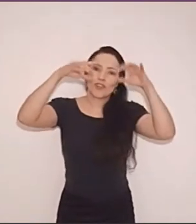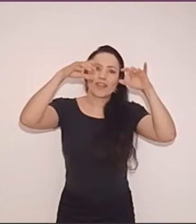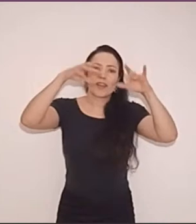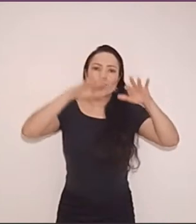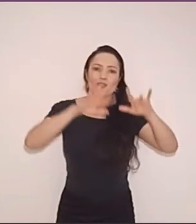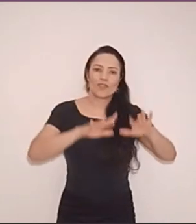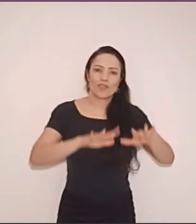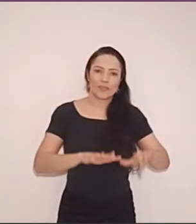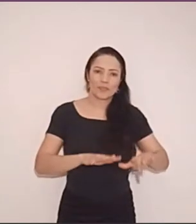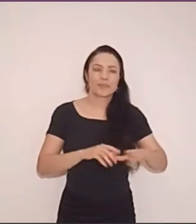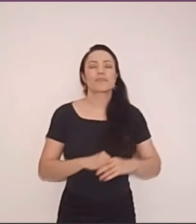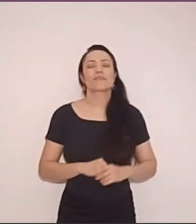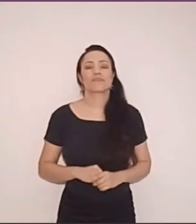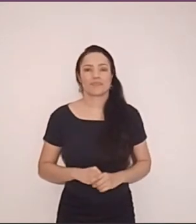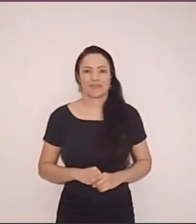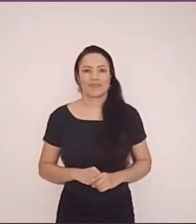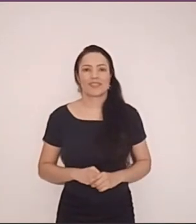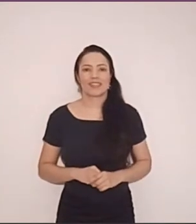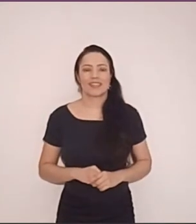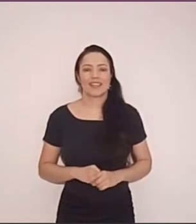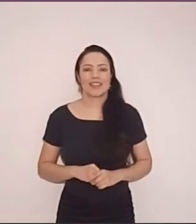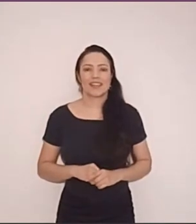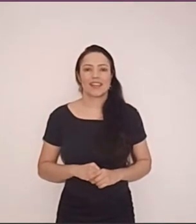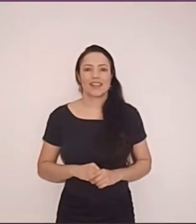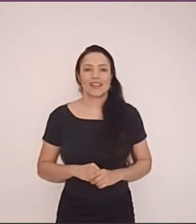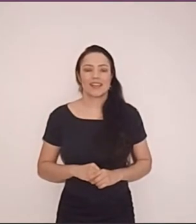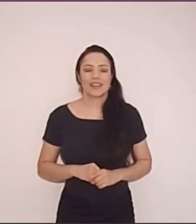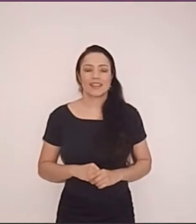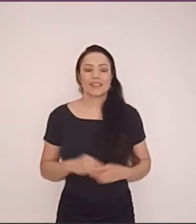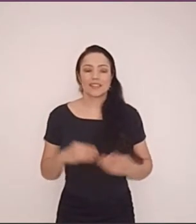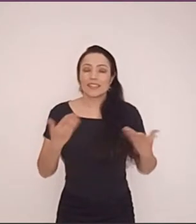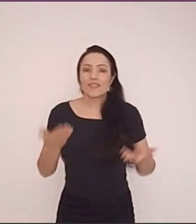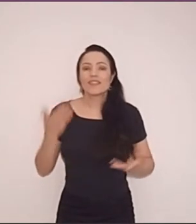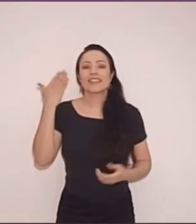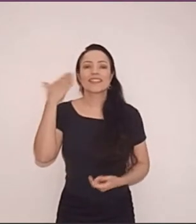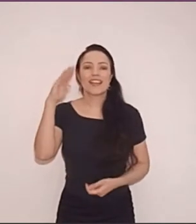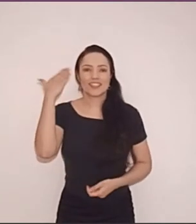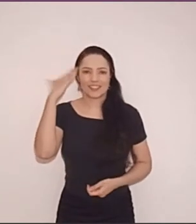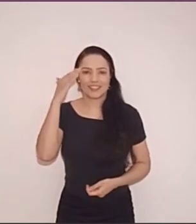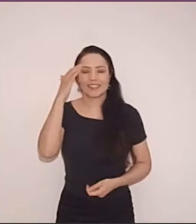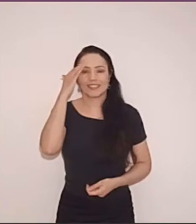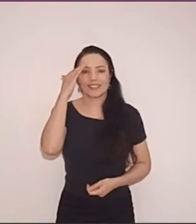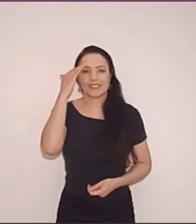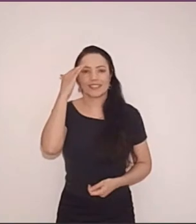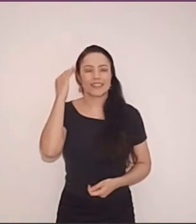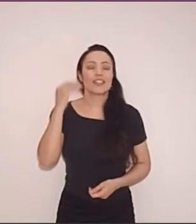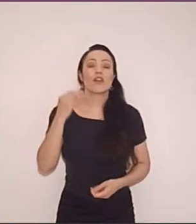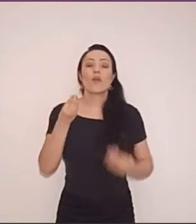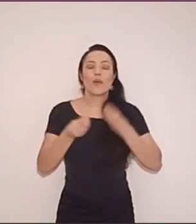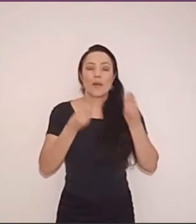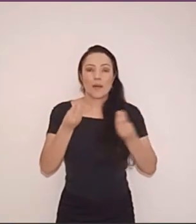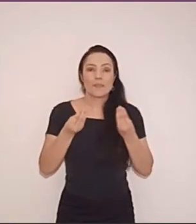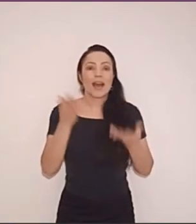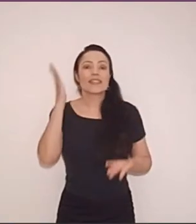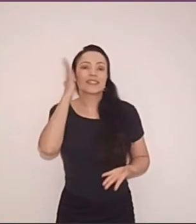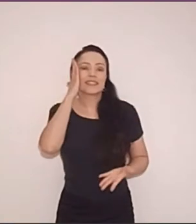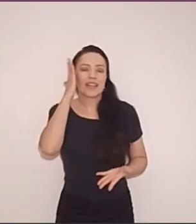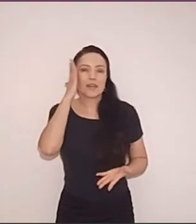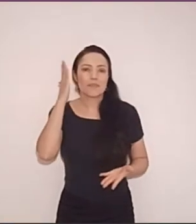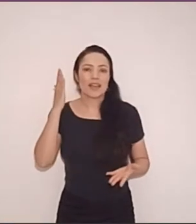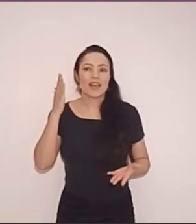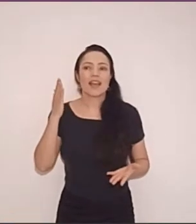da transferência e da conferência aí foi que eu entendi como é que os saberes nossos